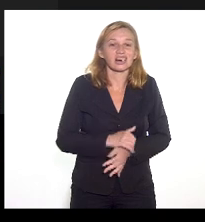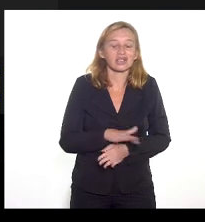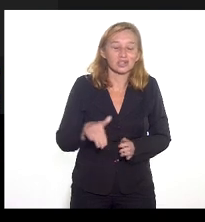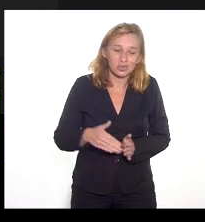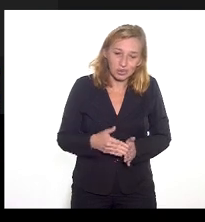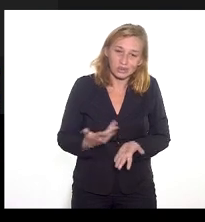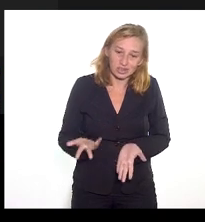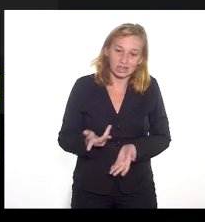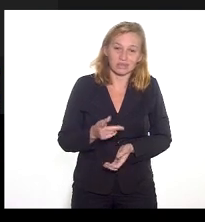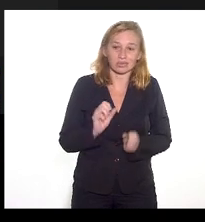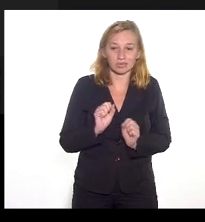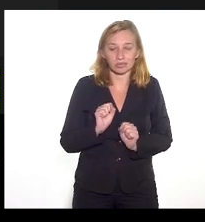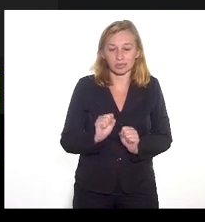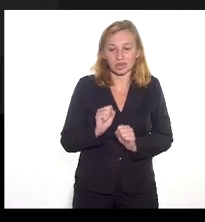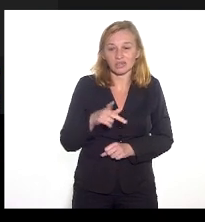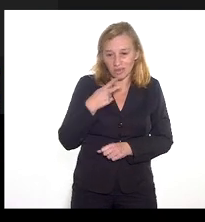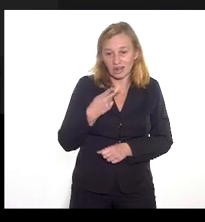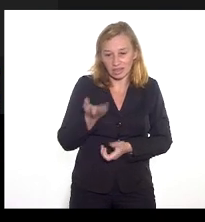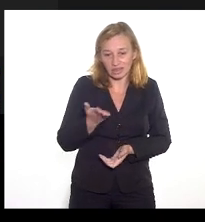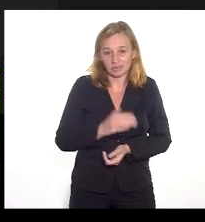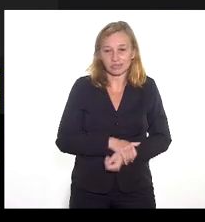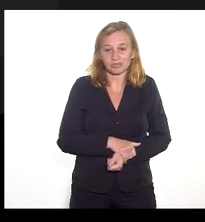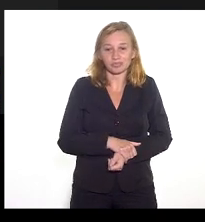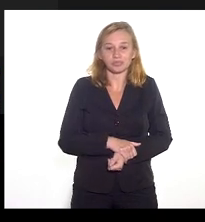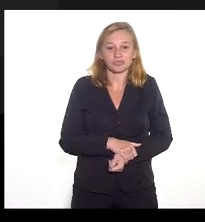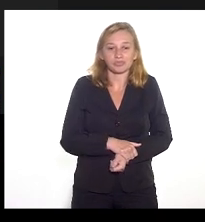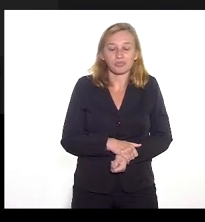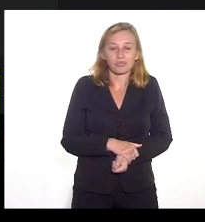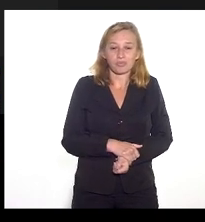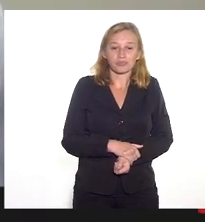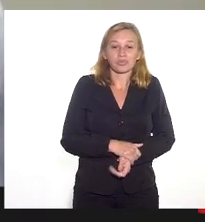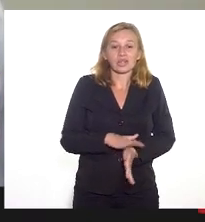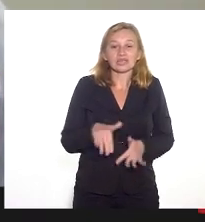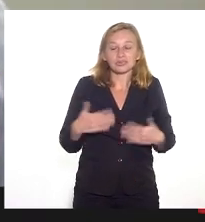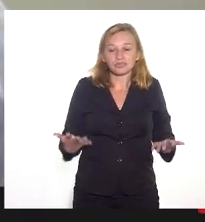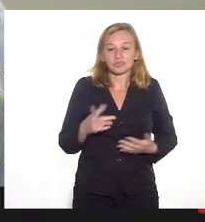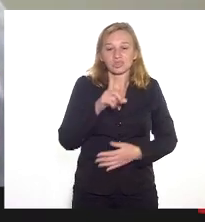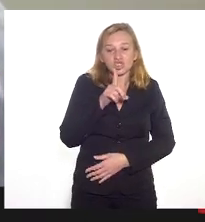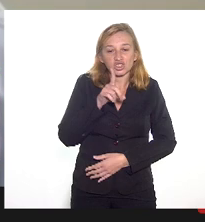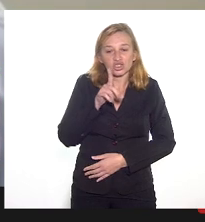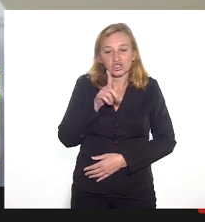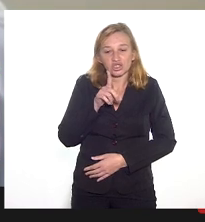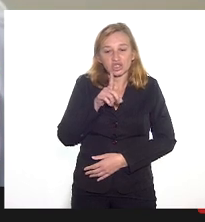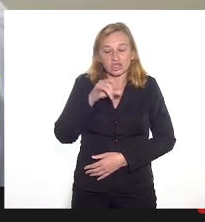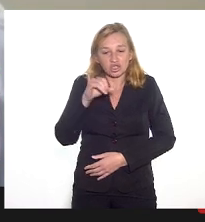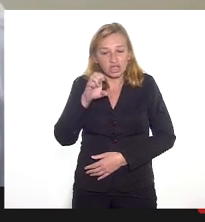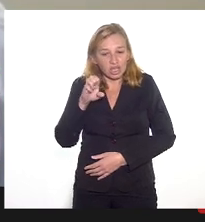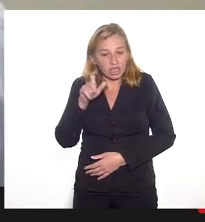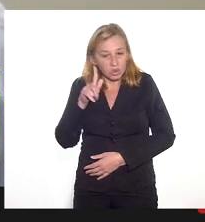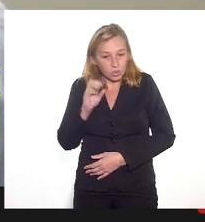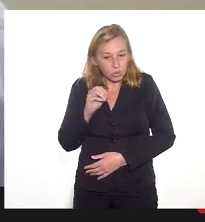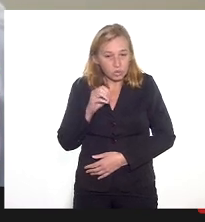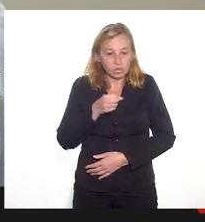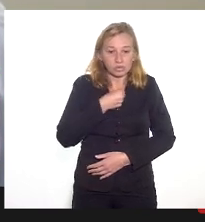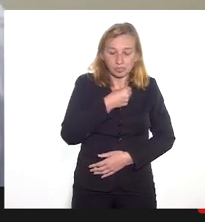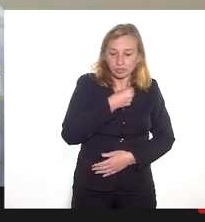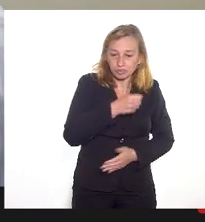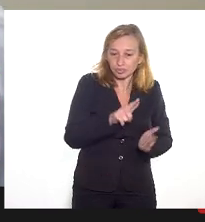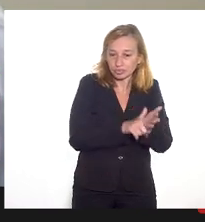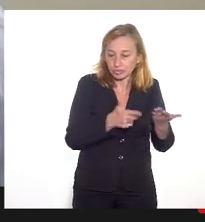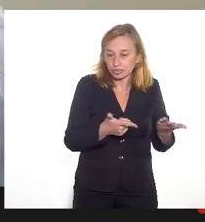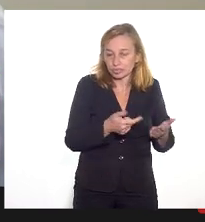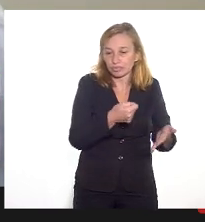poder se expressar, se manifestar. Então, Diedro Barros agora, do coletivo Jornalistas em Luta